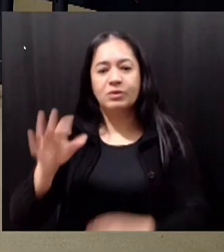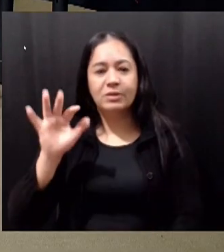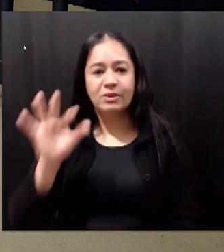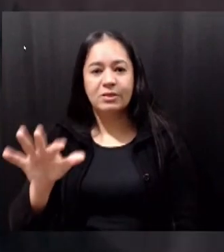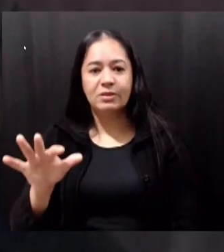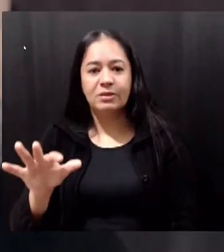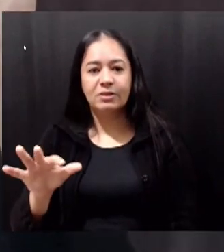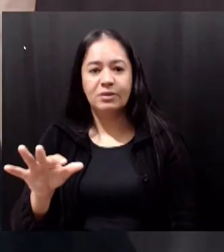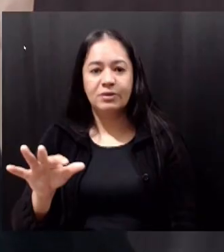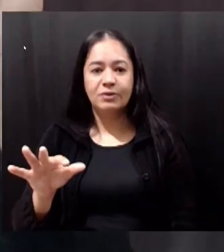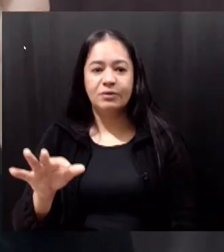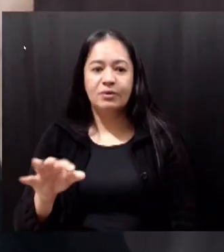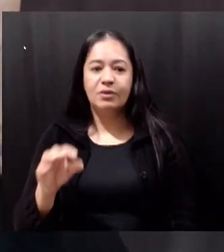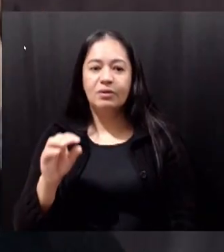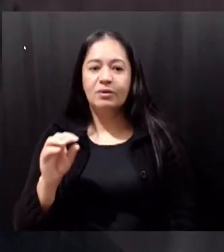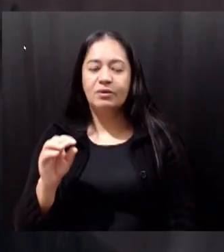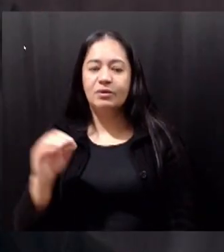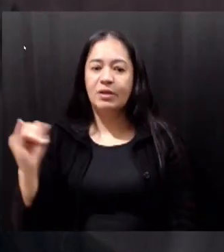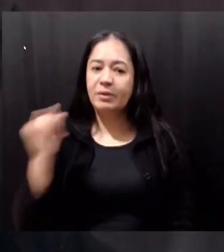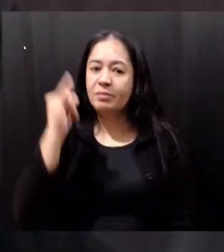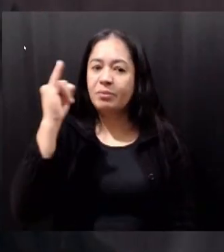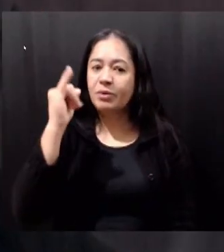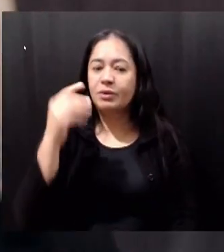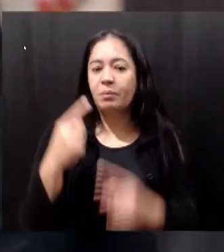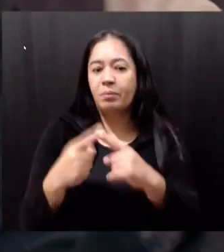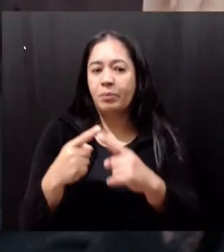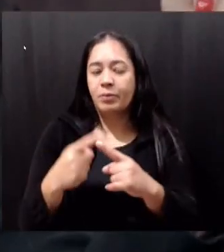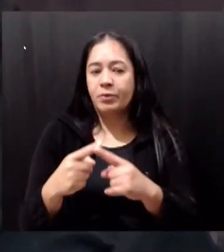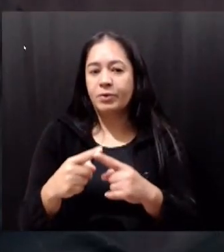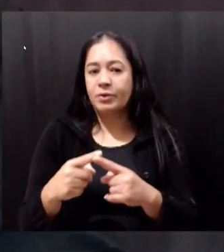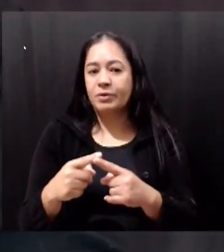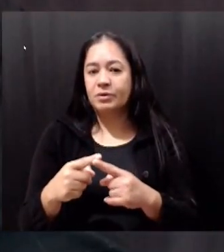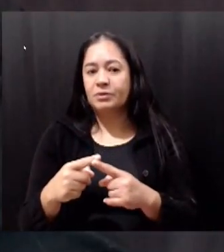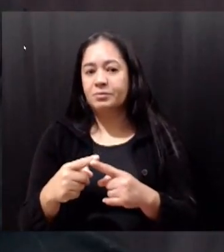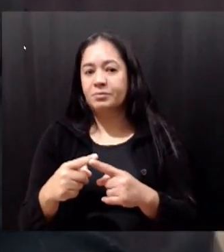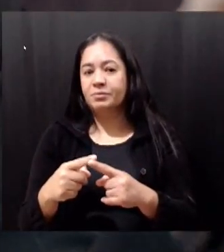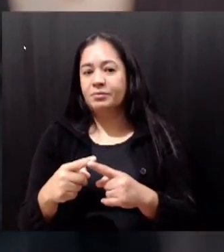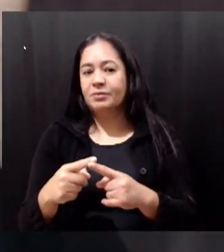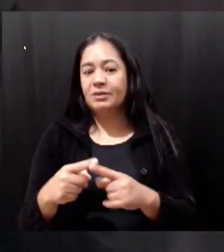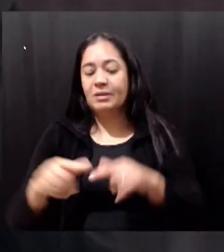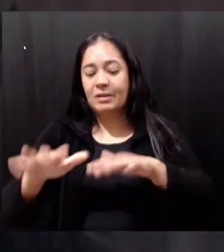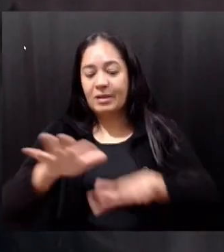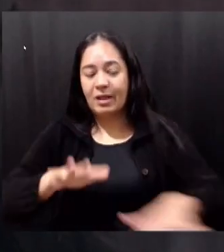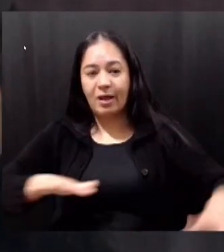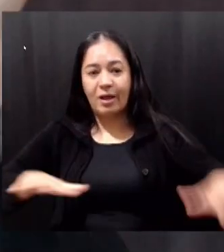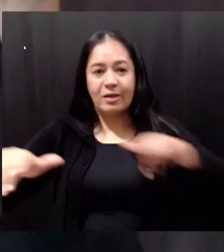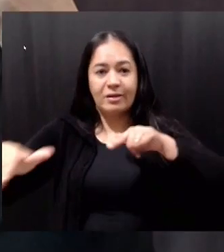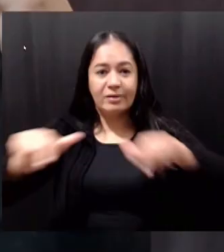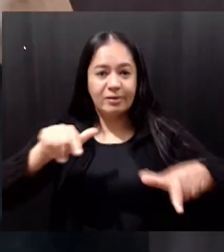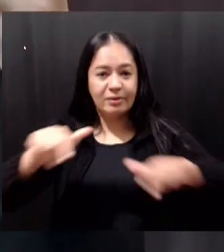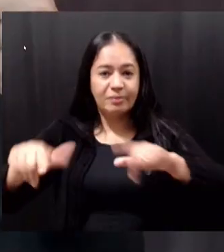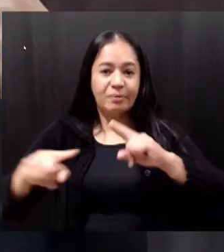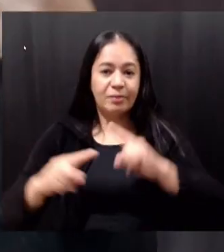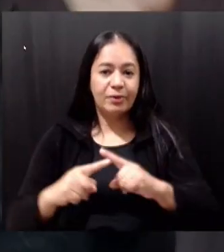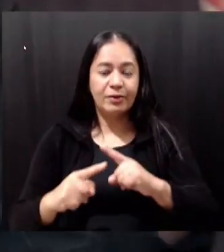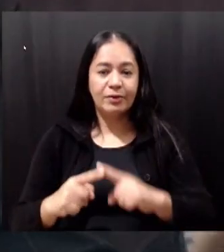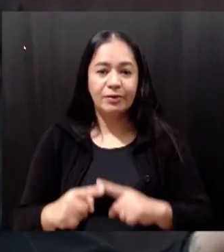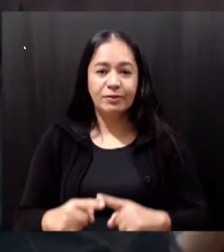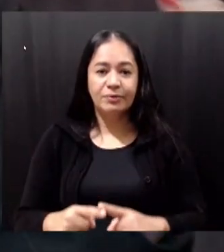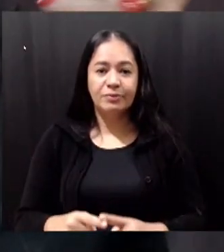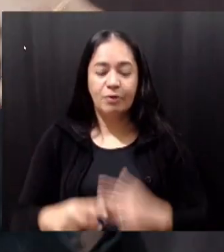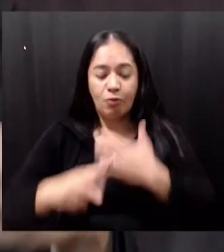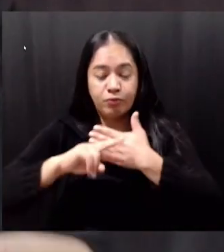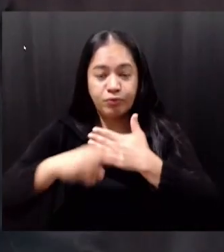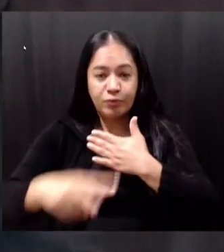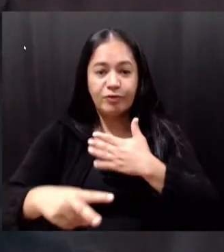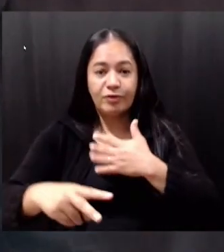jurídico importantíssimo, Hã. até na questão trabalhista. Uhum. Um reflexo jurídico